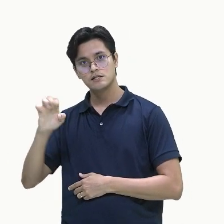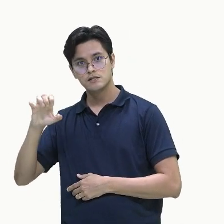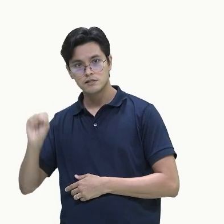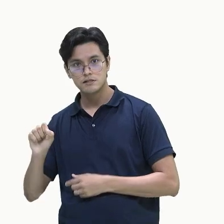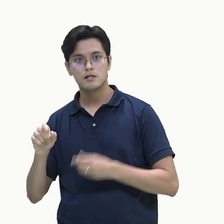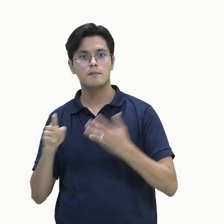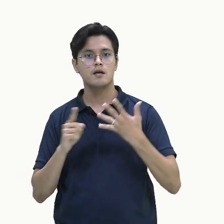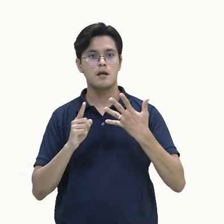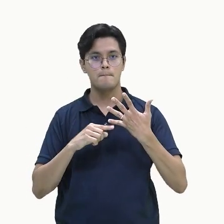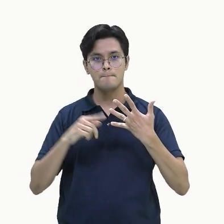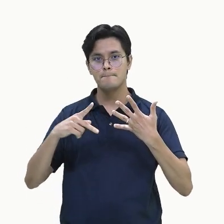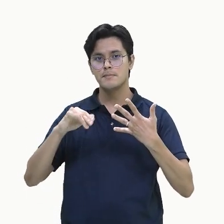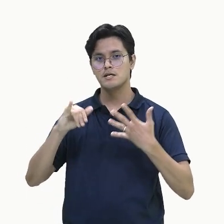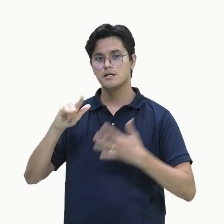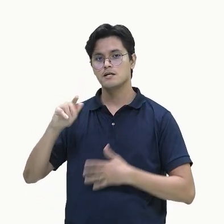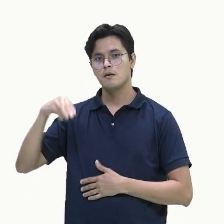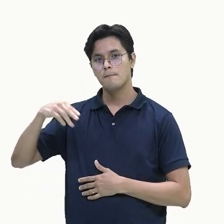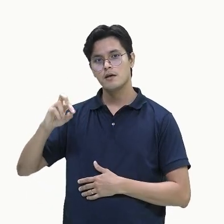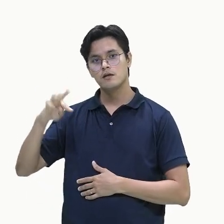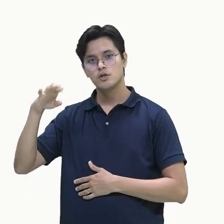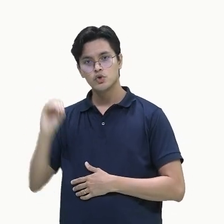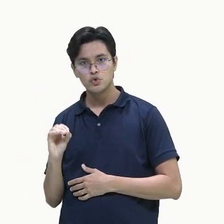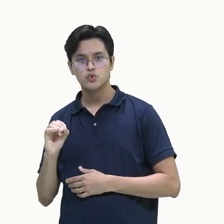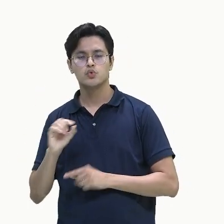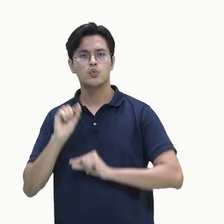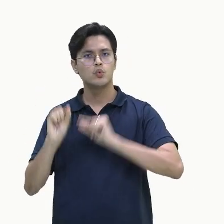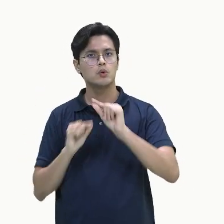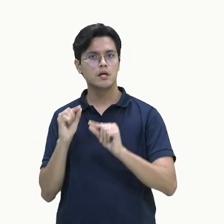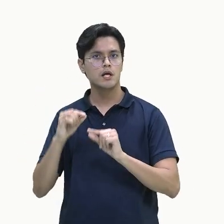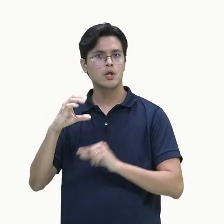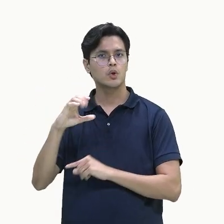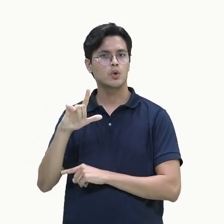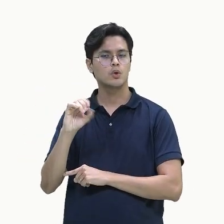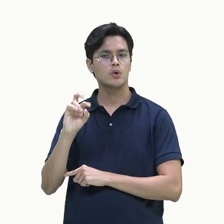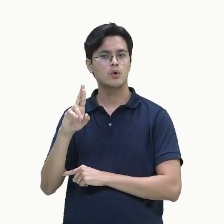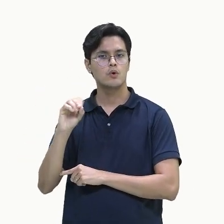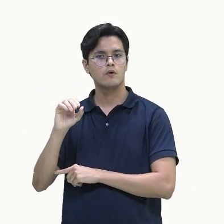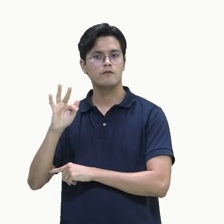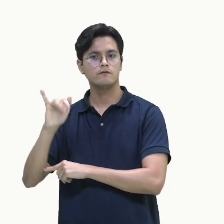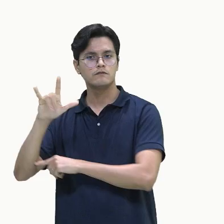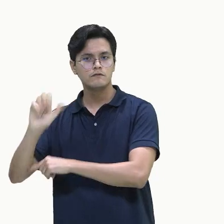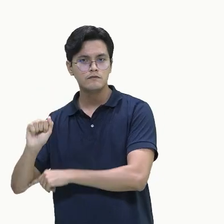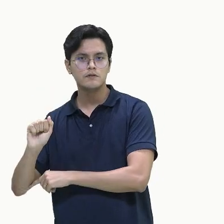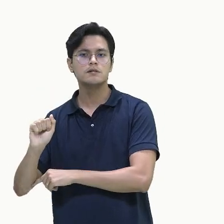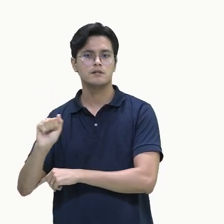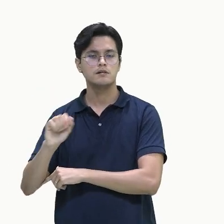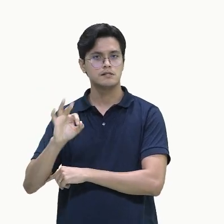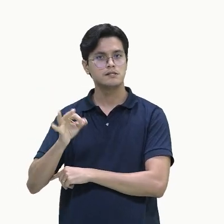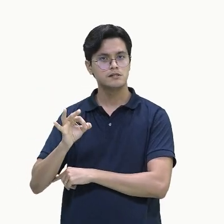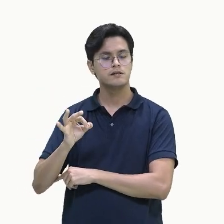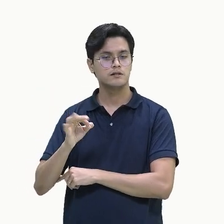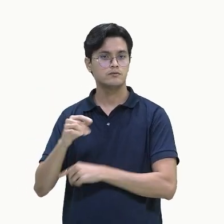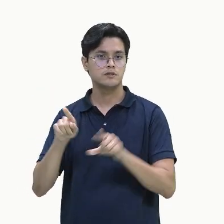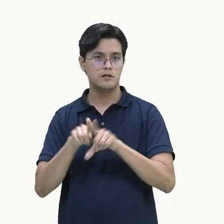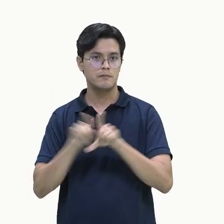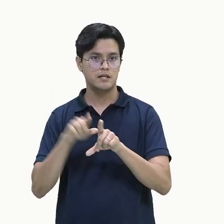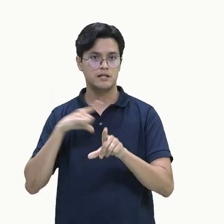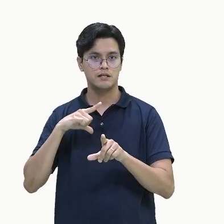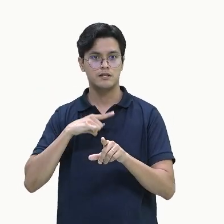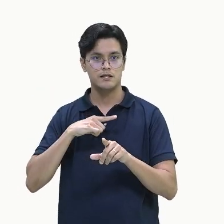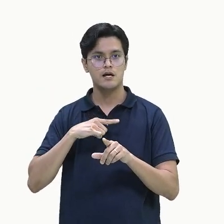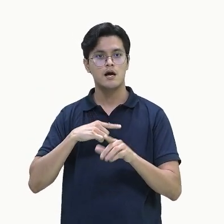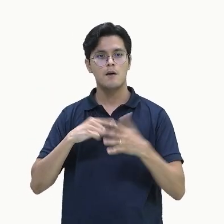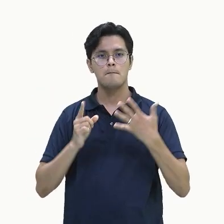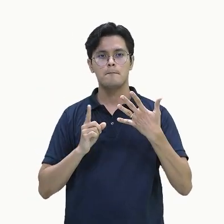hereditariedade, que são as histonas, que as histonas vão estar ali também no nosso DNA, tá?